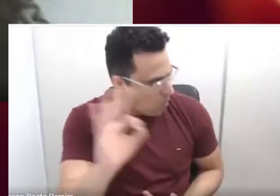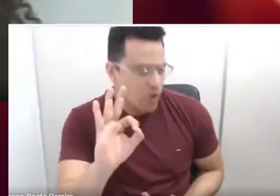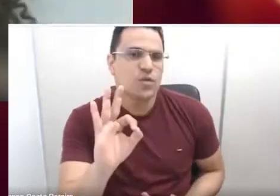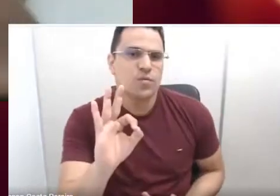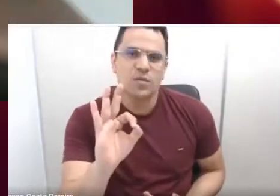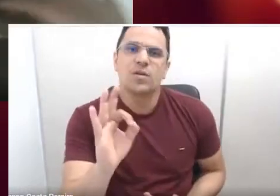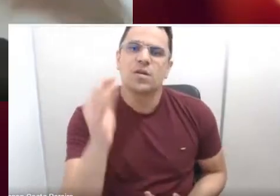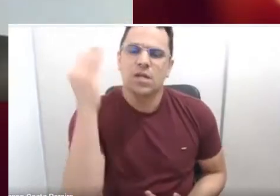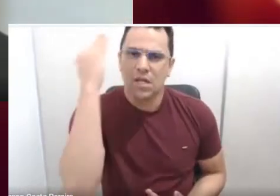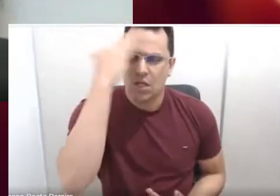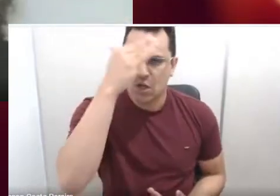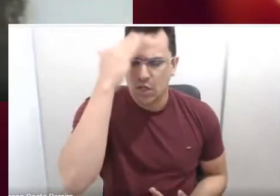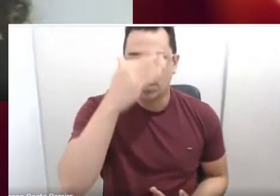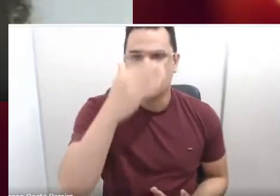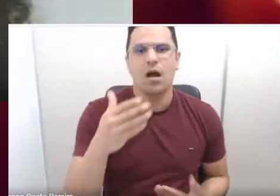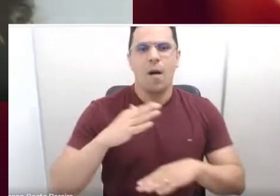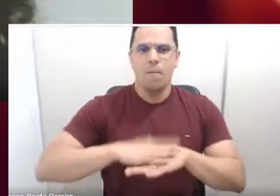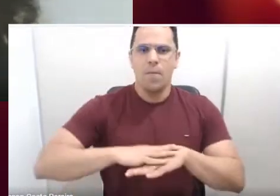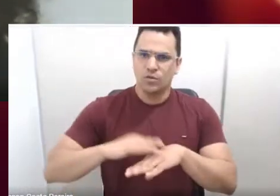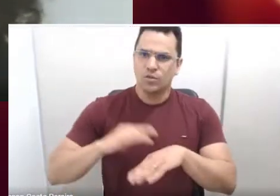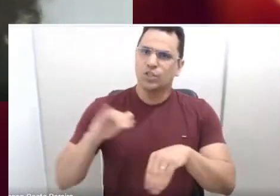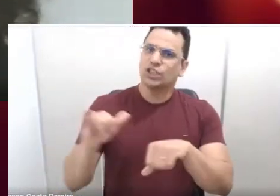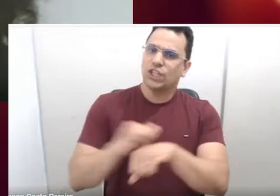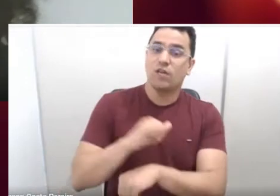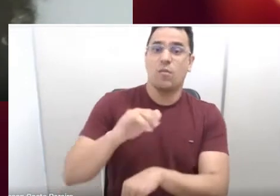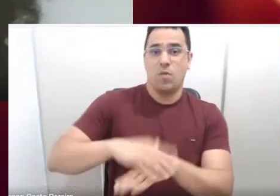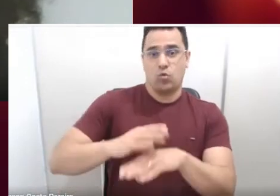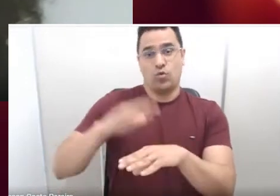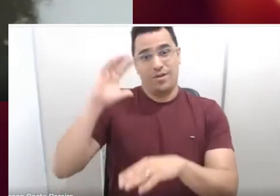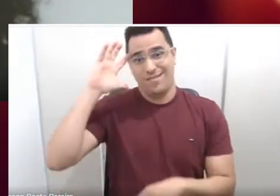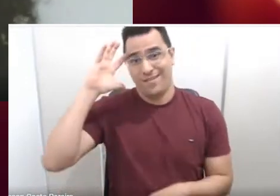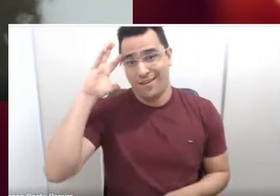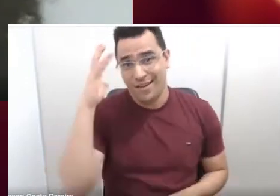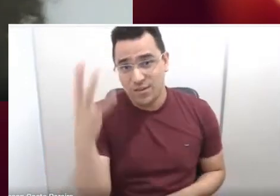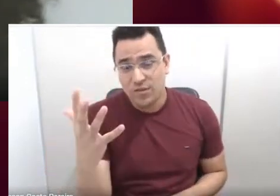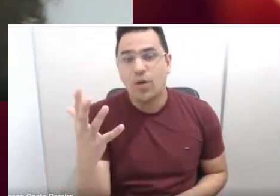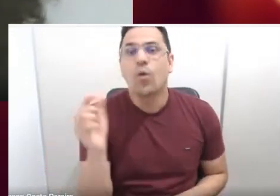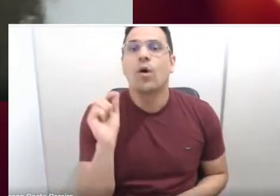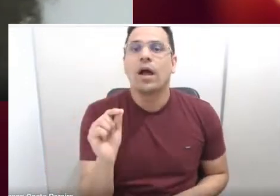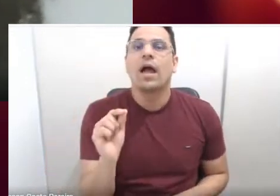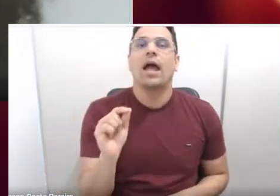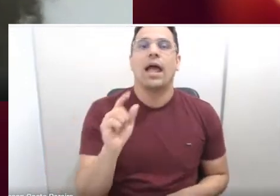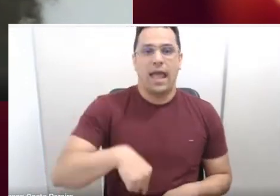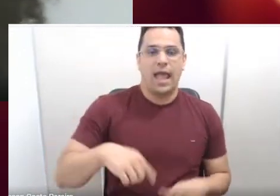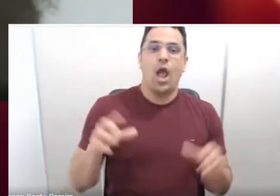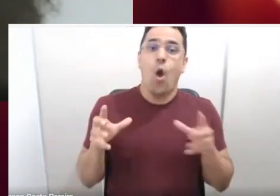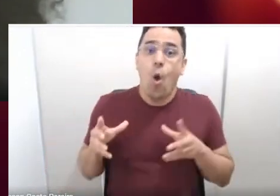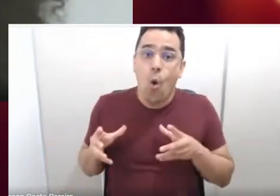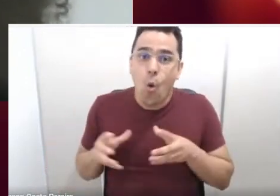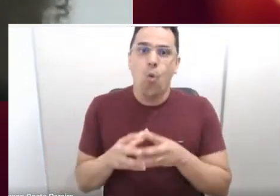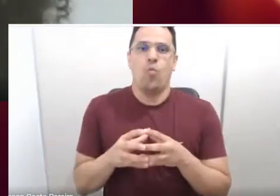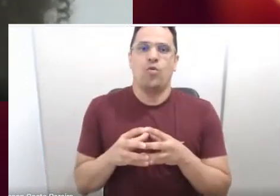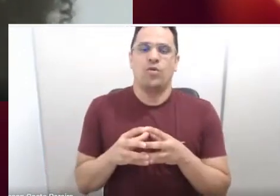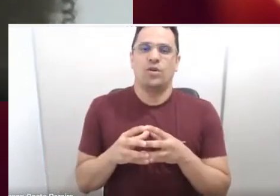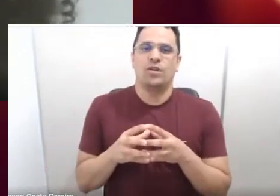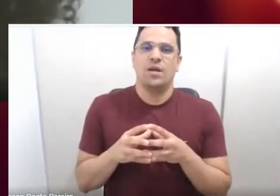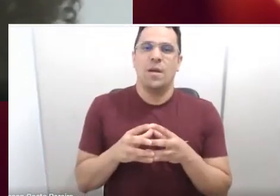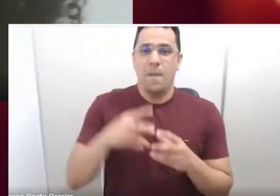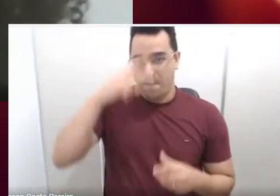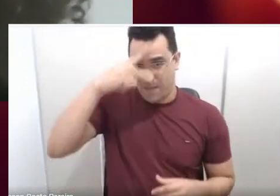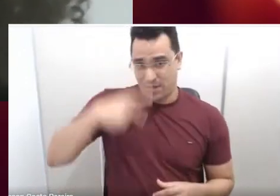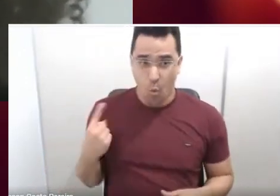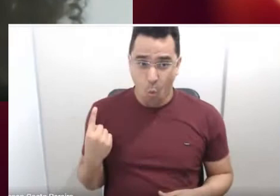acredito que a saída, né, realmente para essa situação são saídas coletivas, né? E eu acho que é muito importante quando você traz,